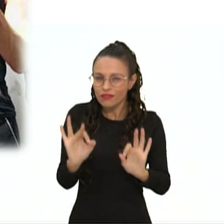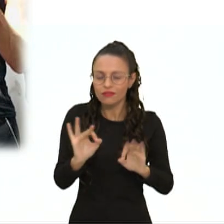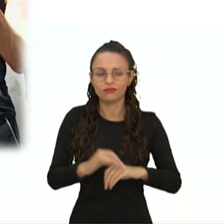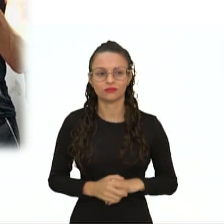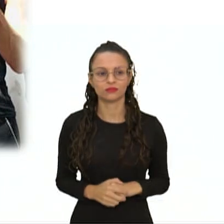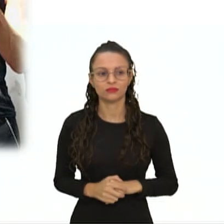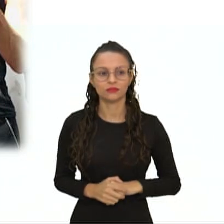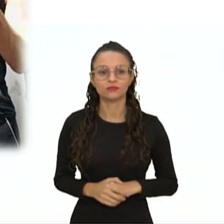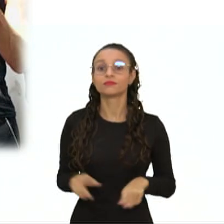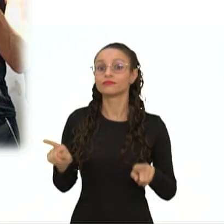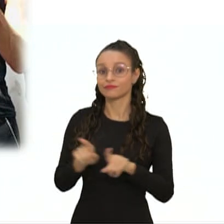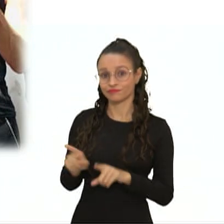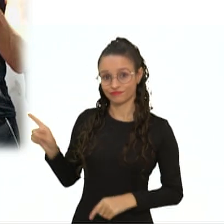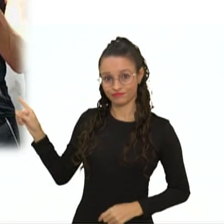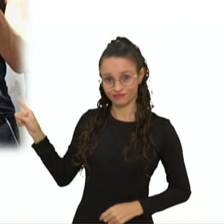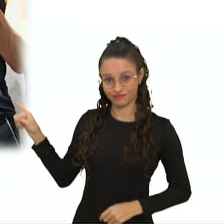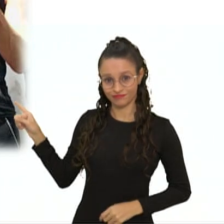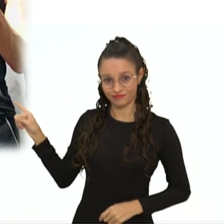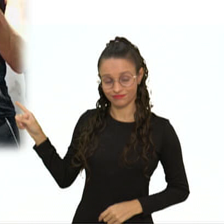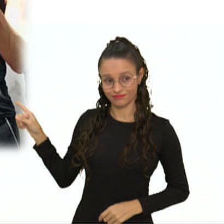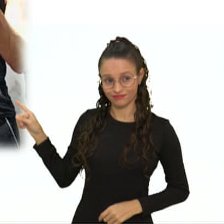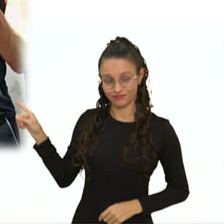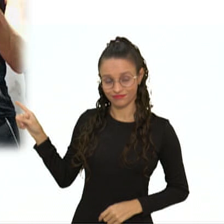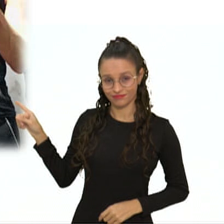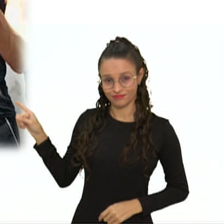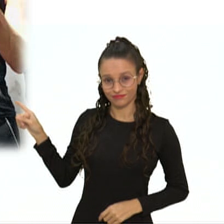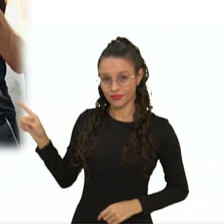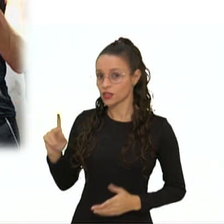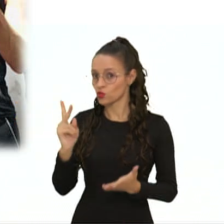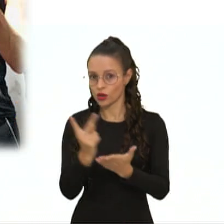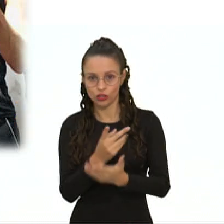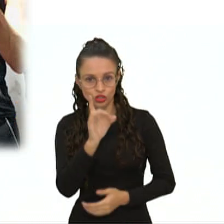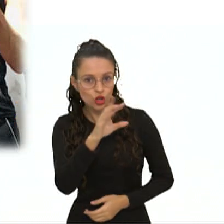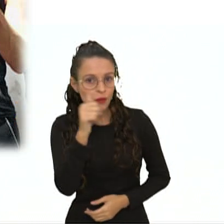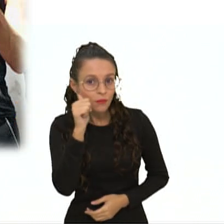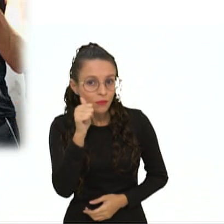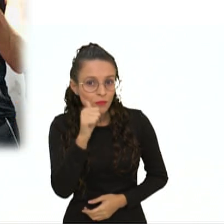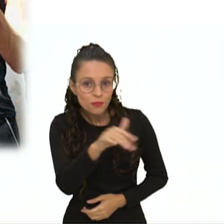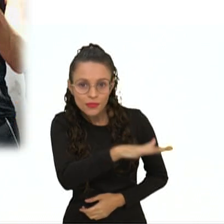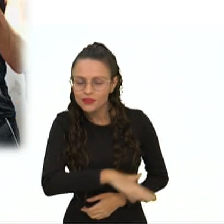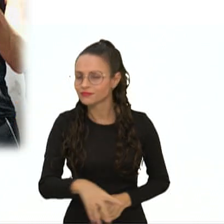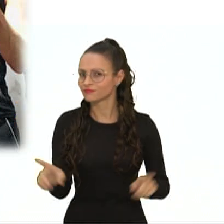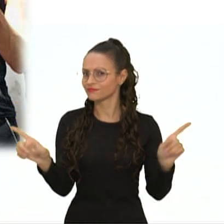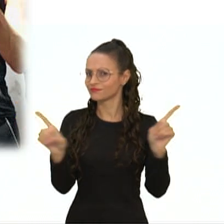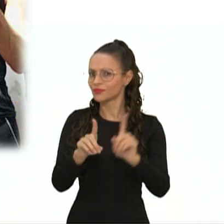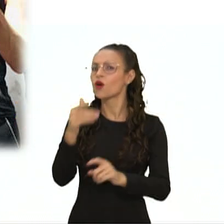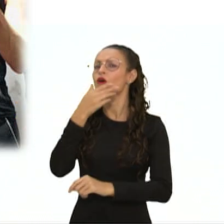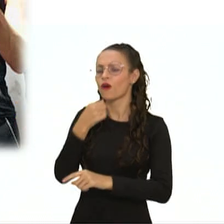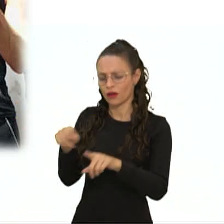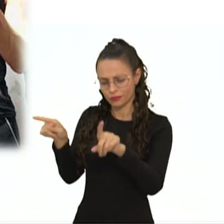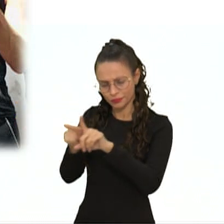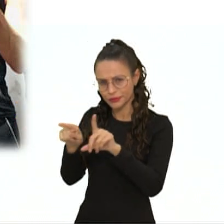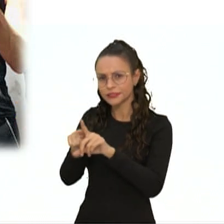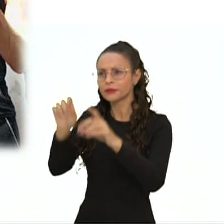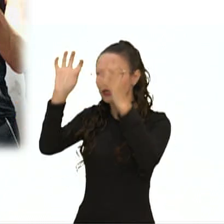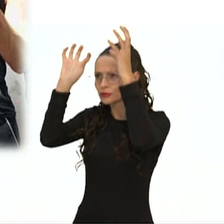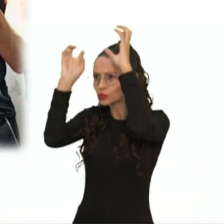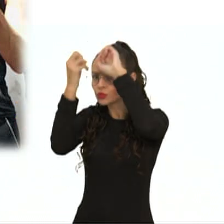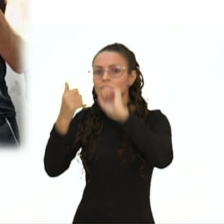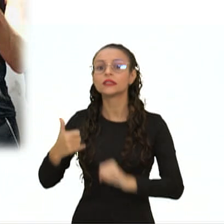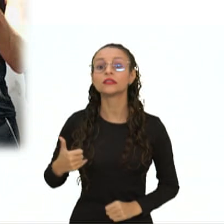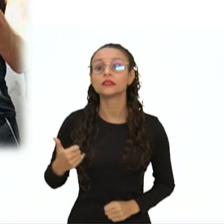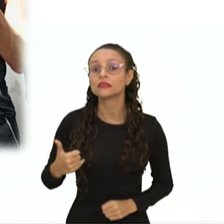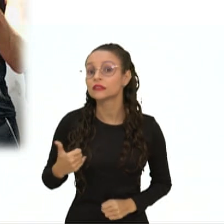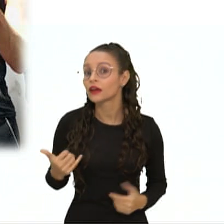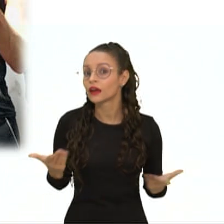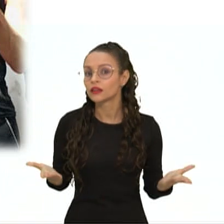mais situações aqui não acontece só com menina tá meninos também podem desenvolver isso em que